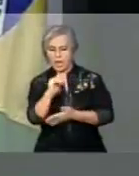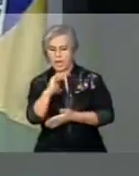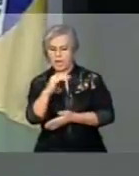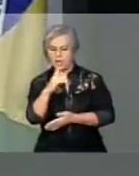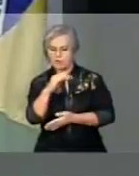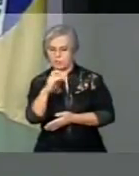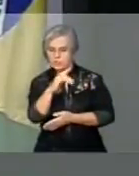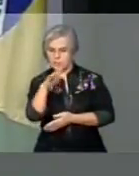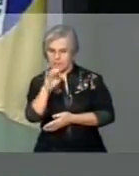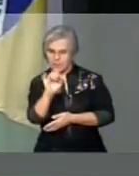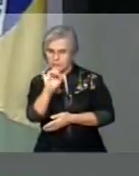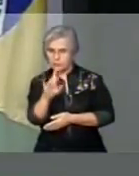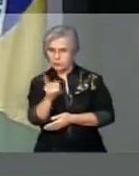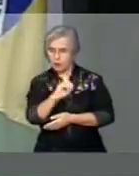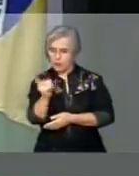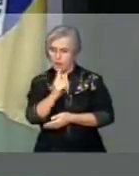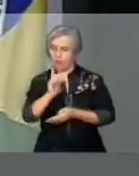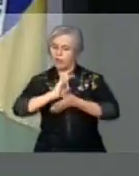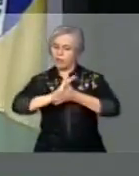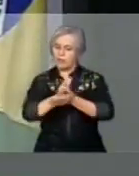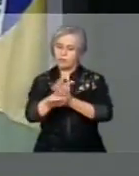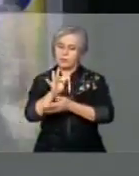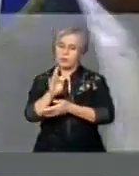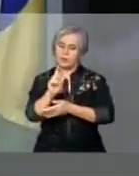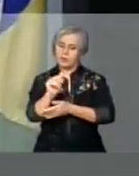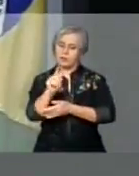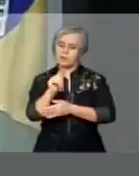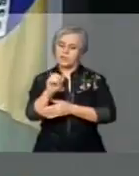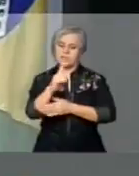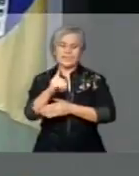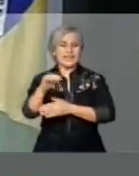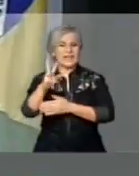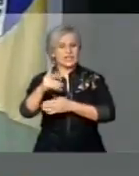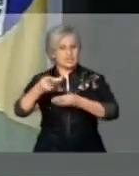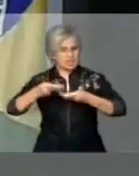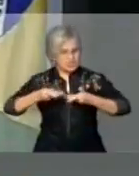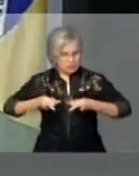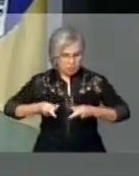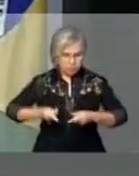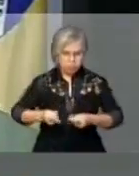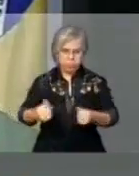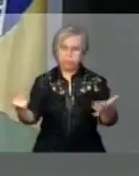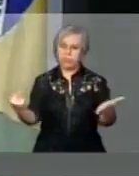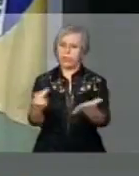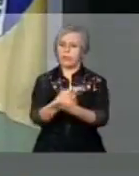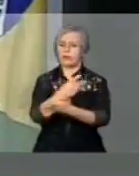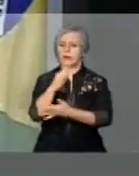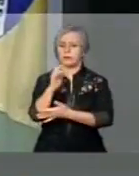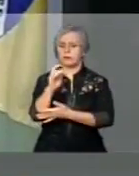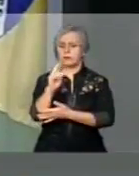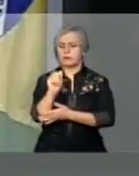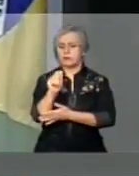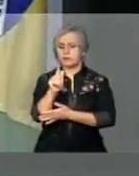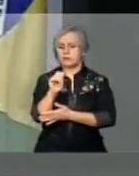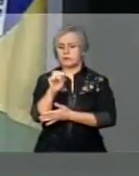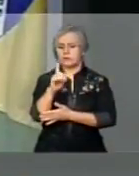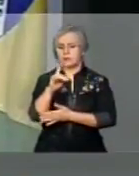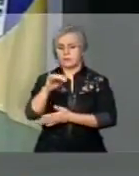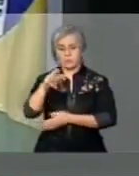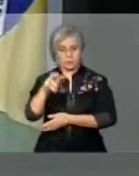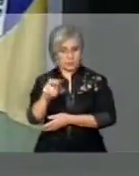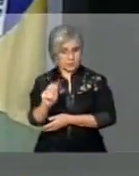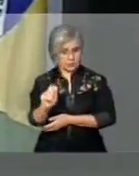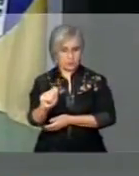dos acidentes, entre aspas, no Brasil, ao longo do processo de investigação se descobre que não são